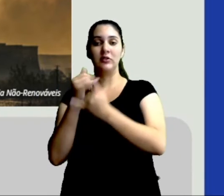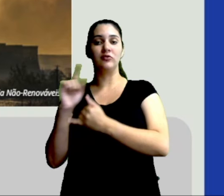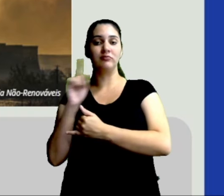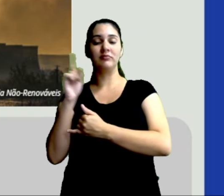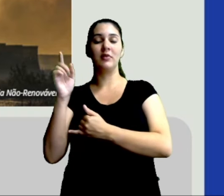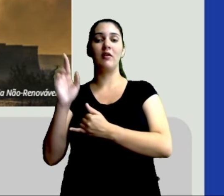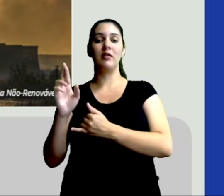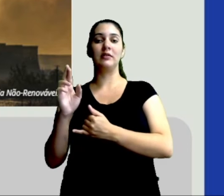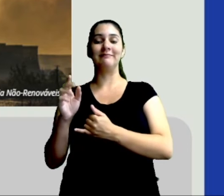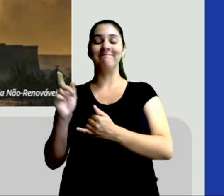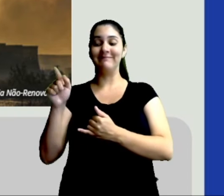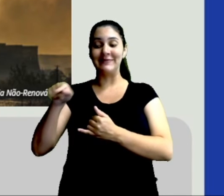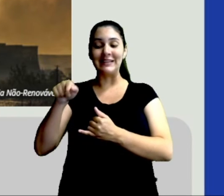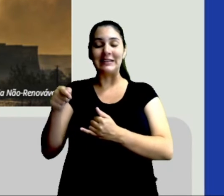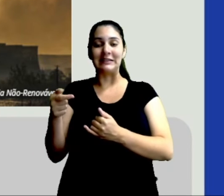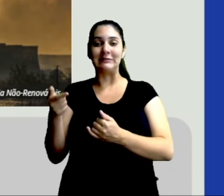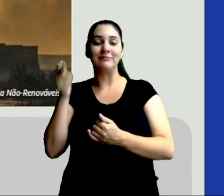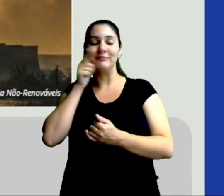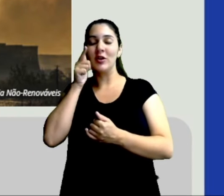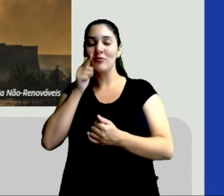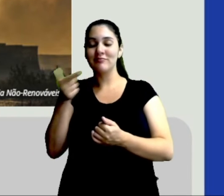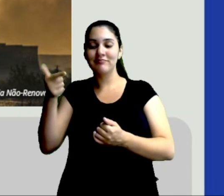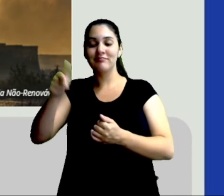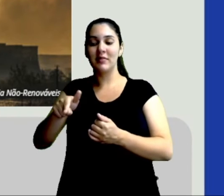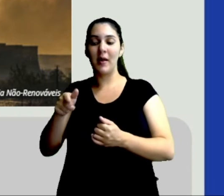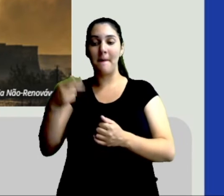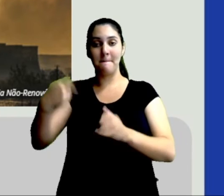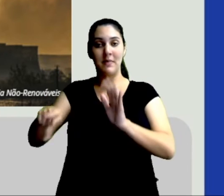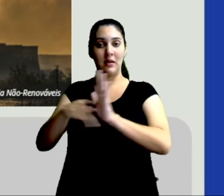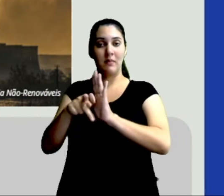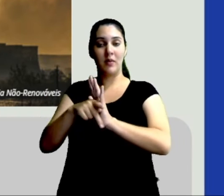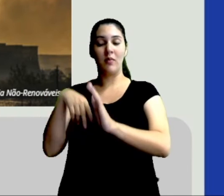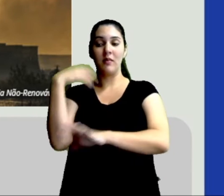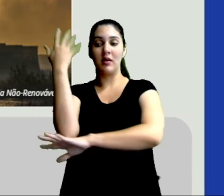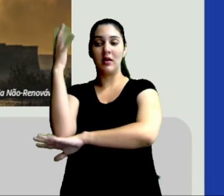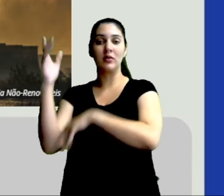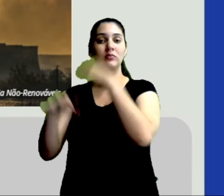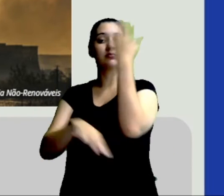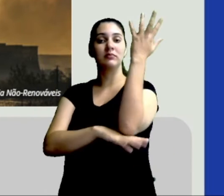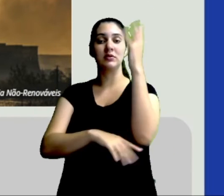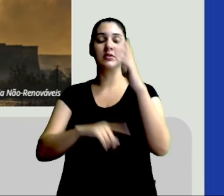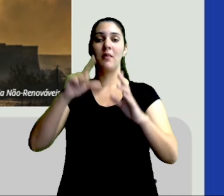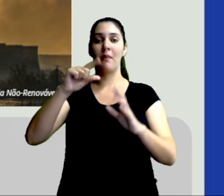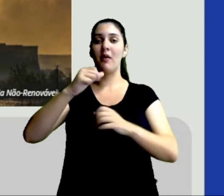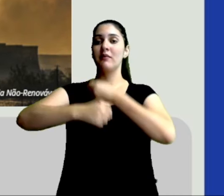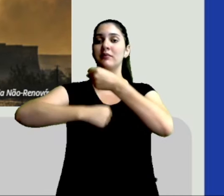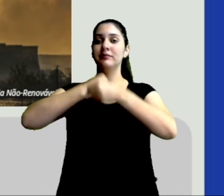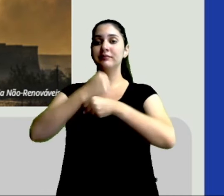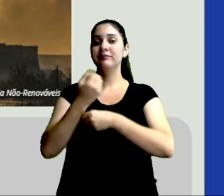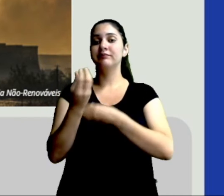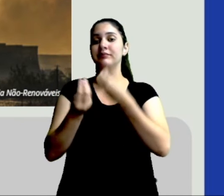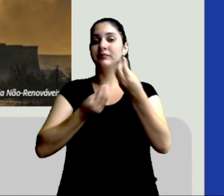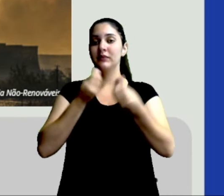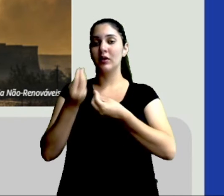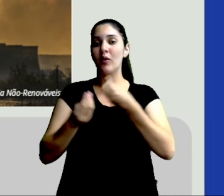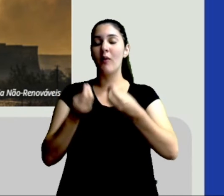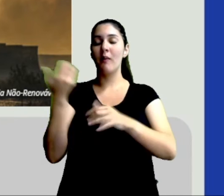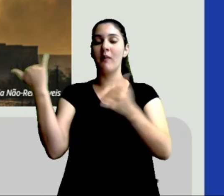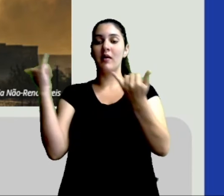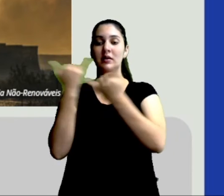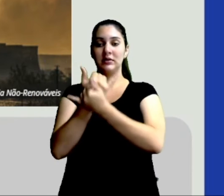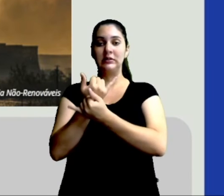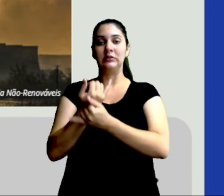renovável ela não tem uma capacidade de reposição pela natureza em poucos anos, como as energias renováveis, que se